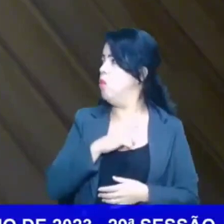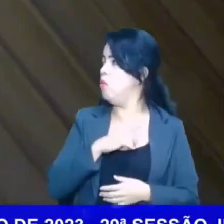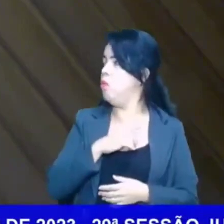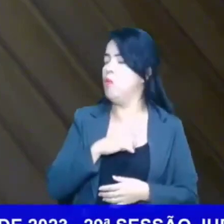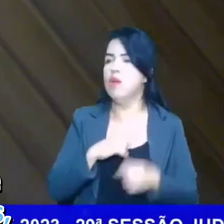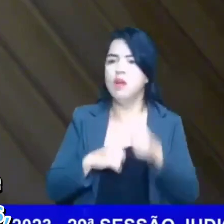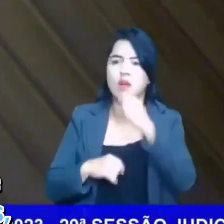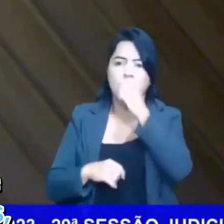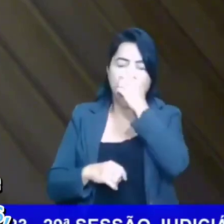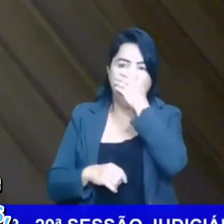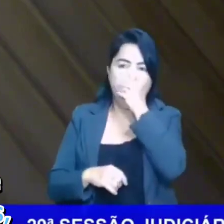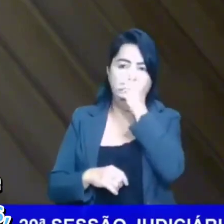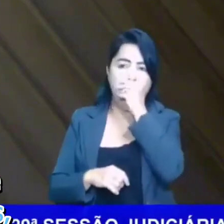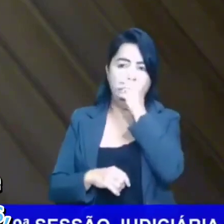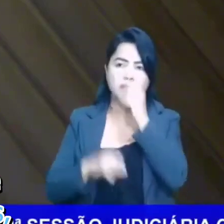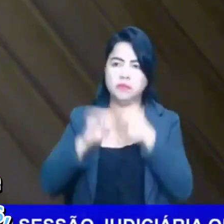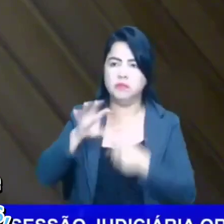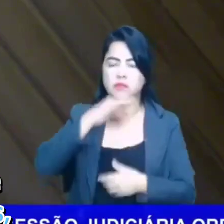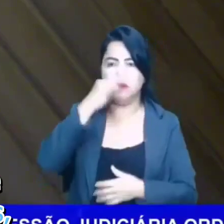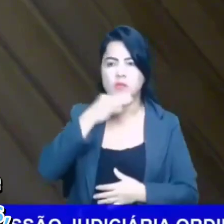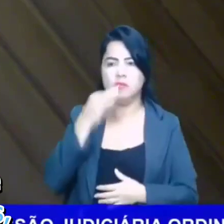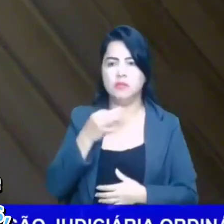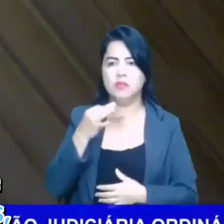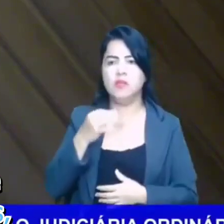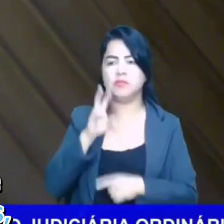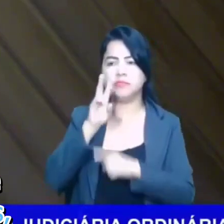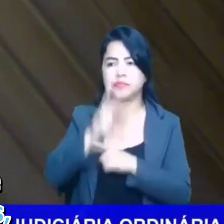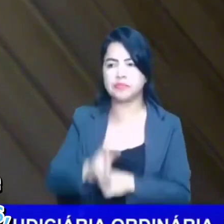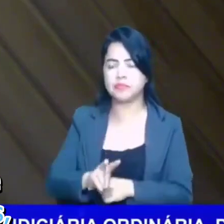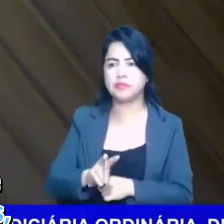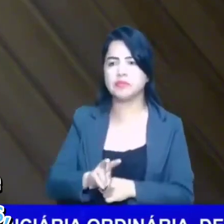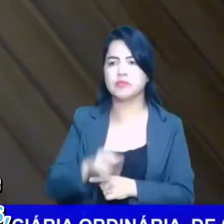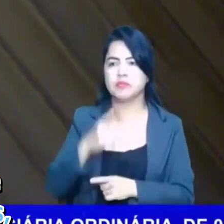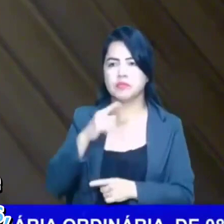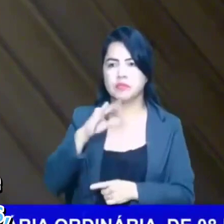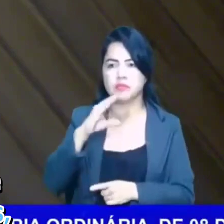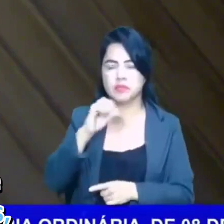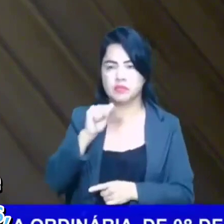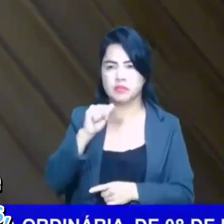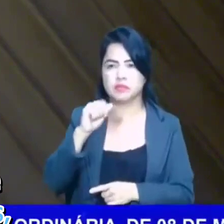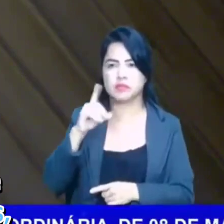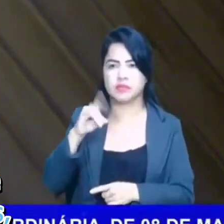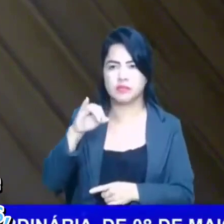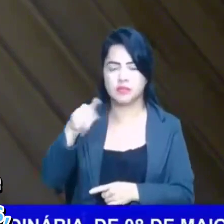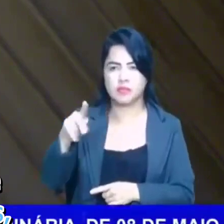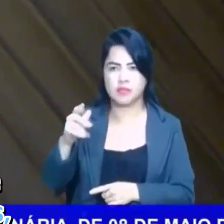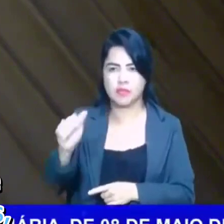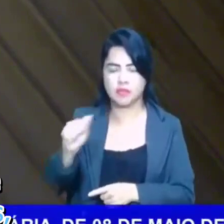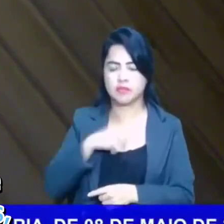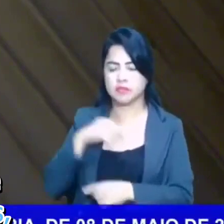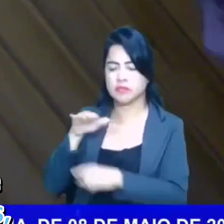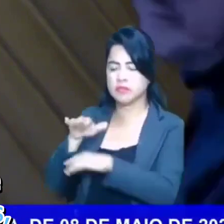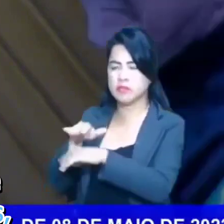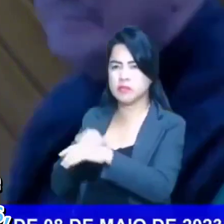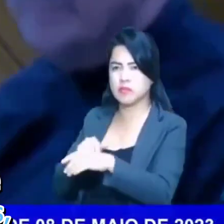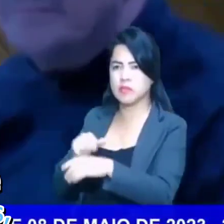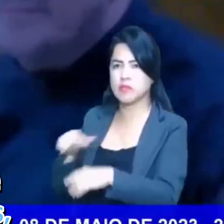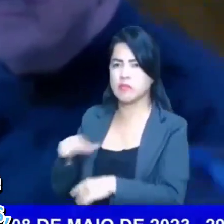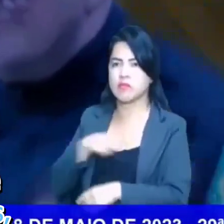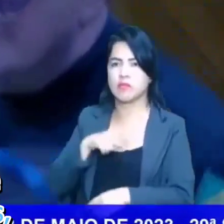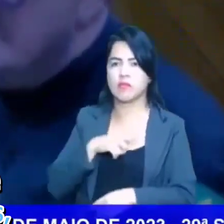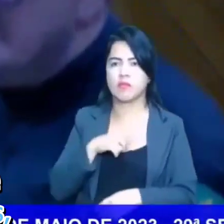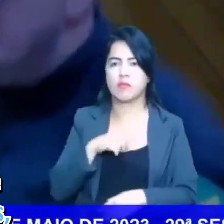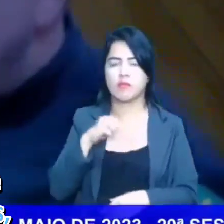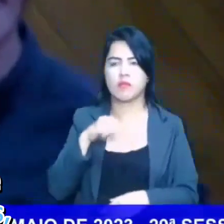ilações. Portanto, a defesa de Picadinho chamou a tese autoral daquela representação de